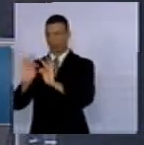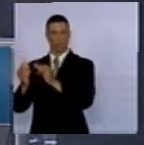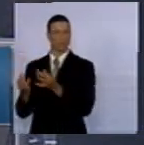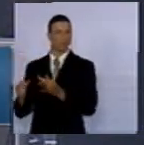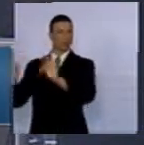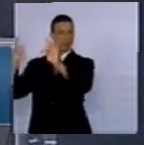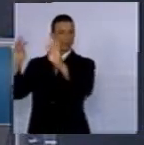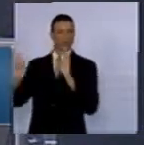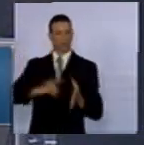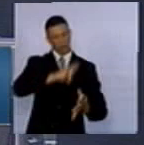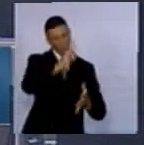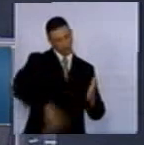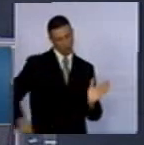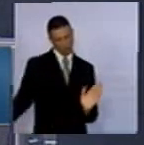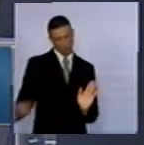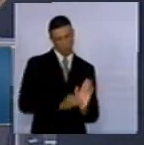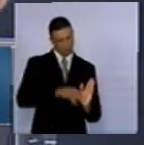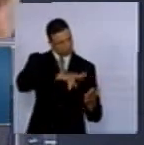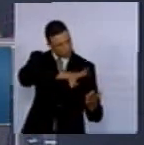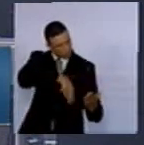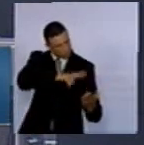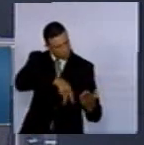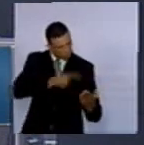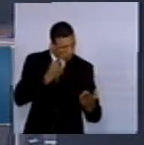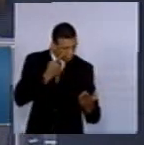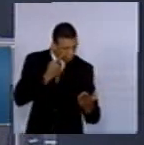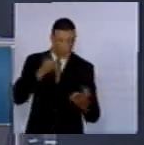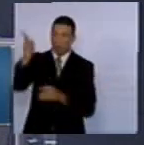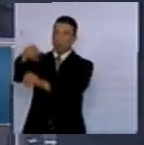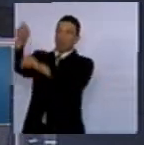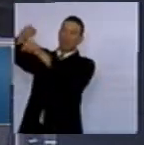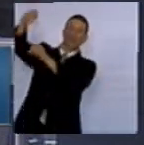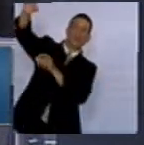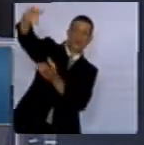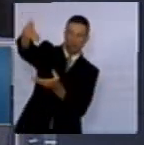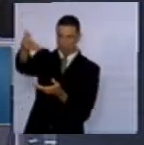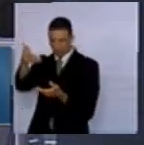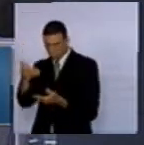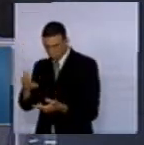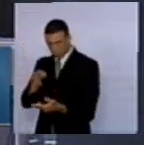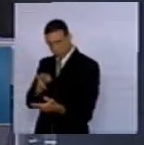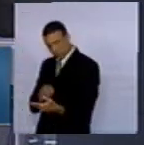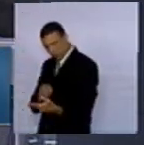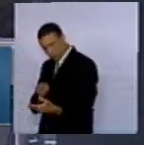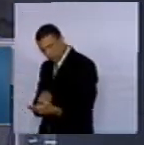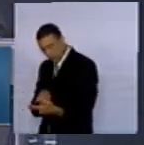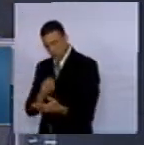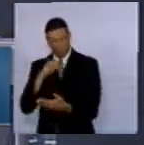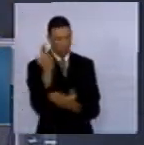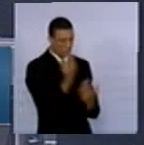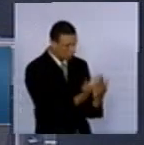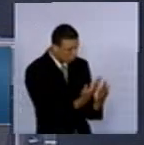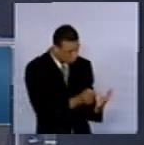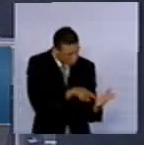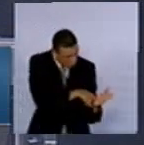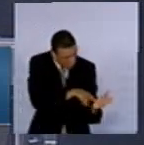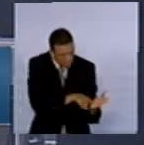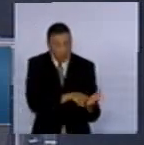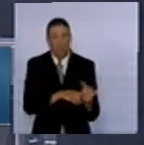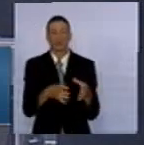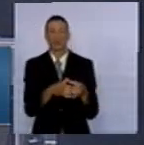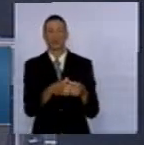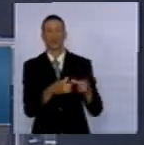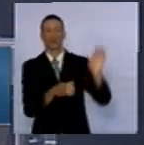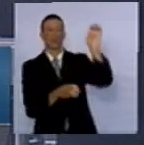todos os documentos que a gente pode ler ter acesso internacional os relatórios da ocde os estudos que são feitos para Comunidade